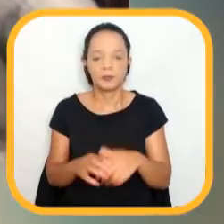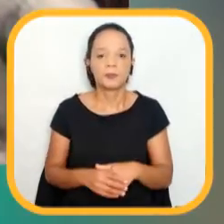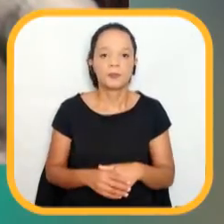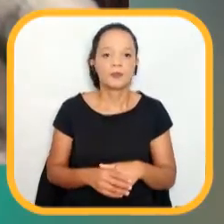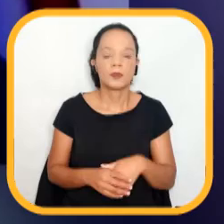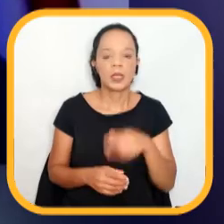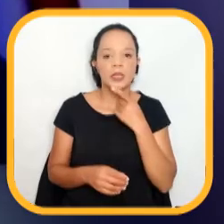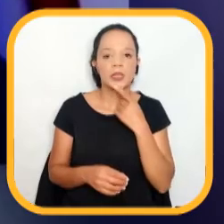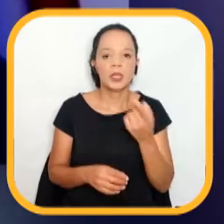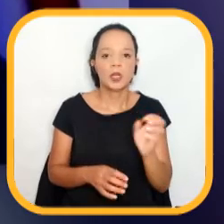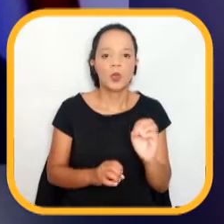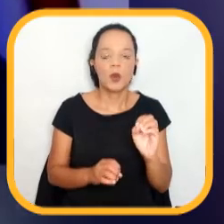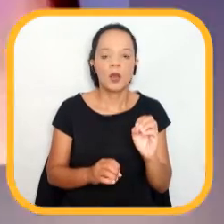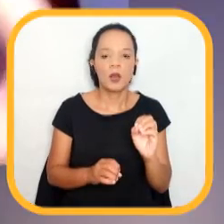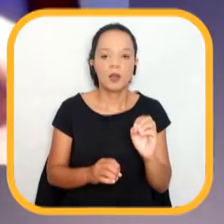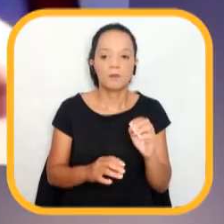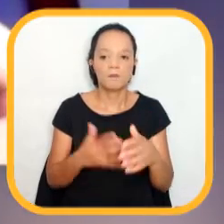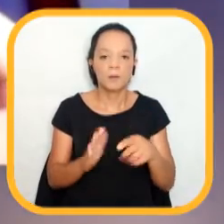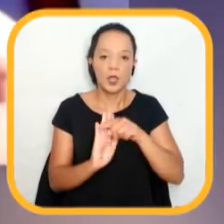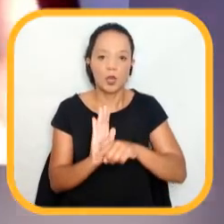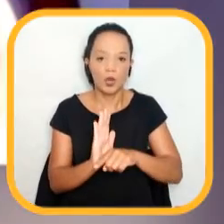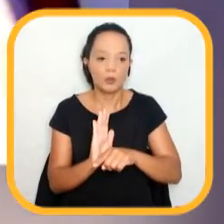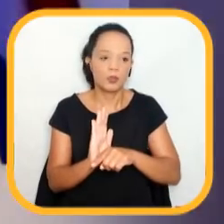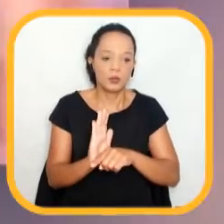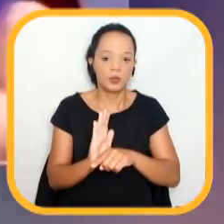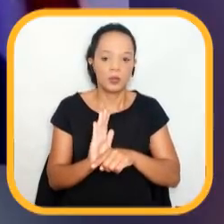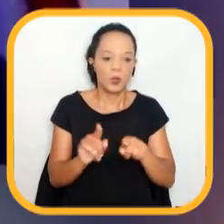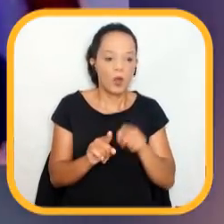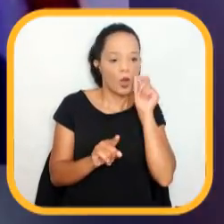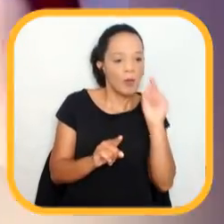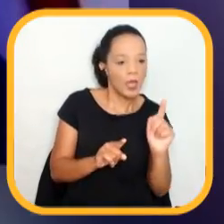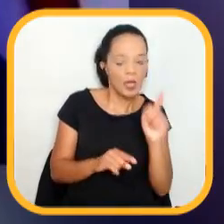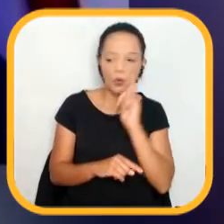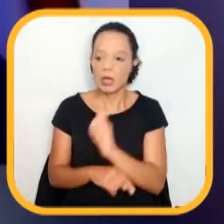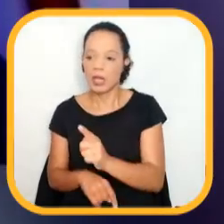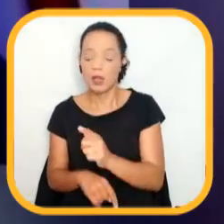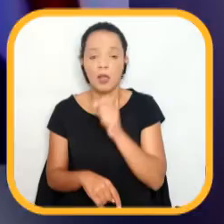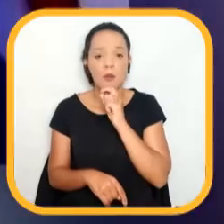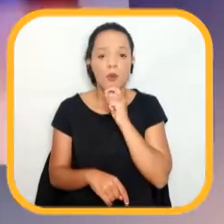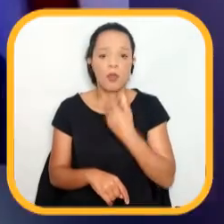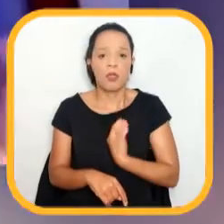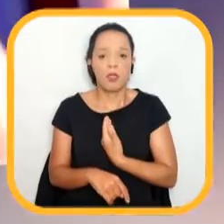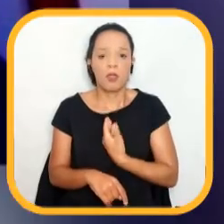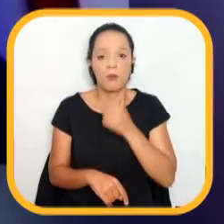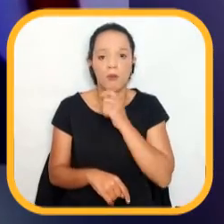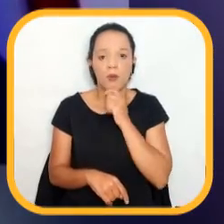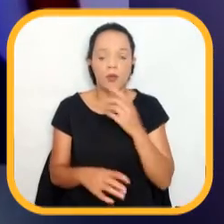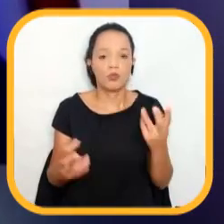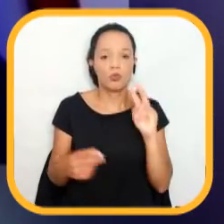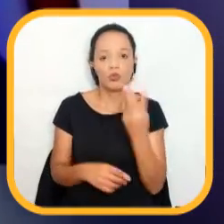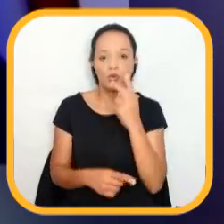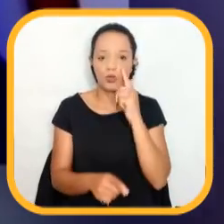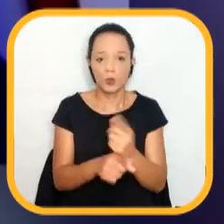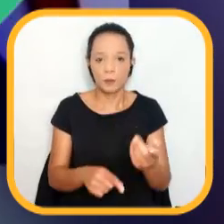e feminino. Não adere, portanto, às normas de que é ser um homem ou ser uma mulher. Pode ser